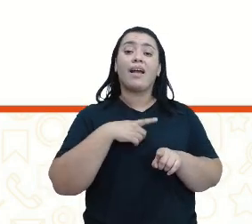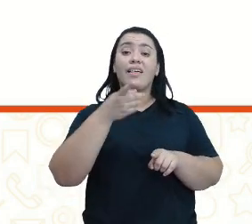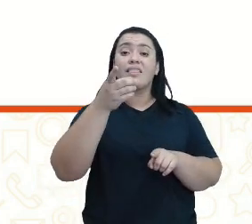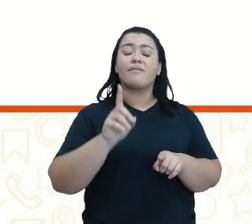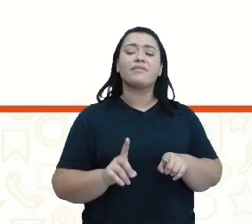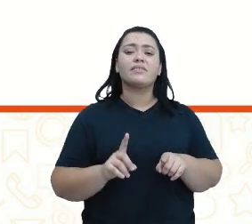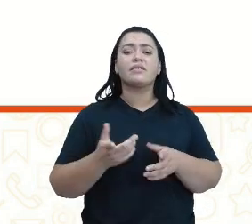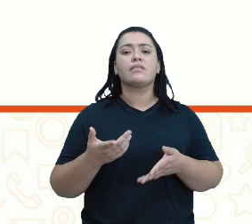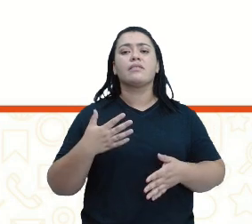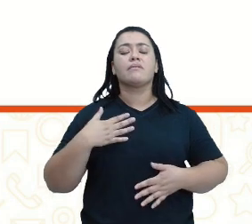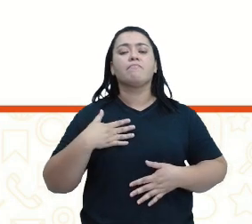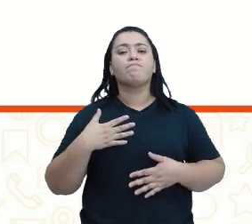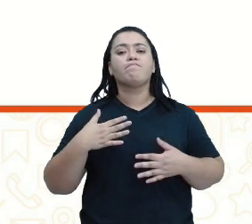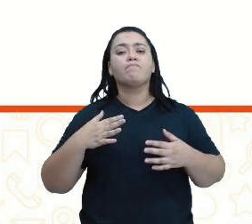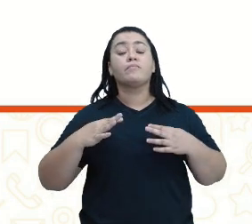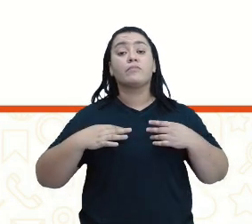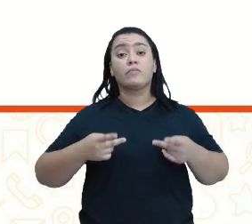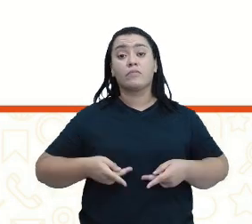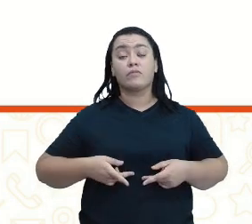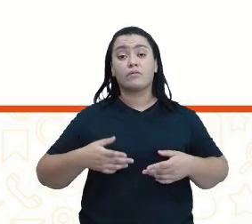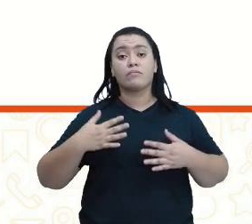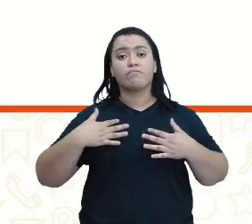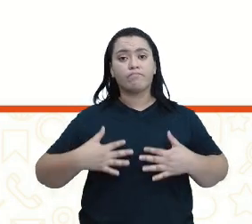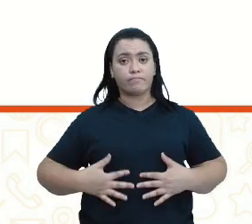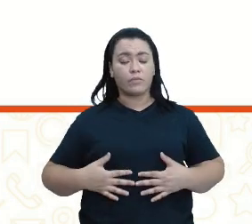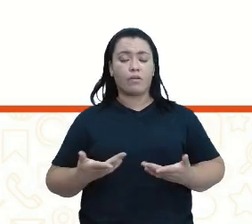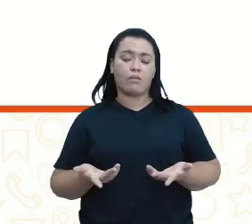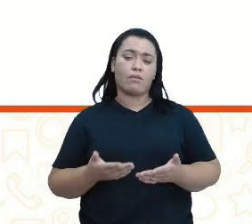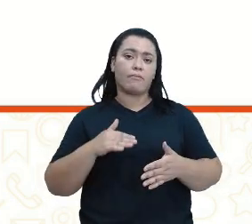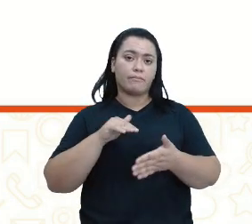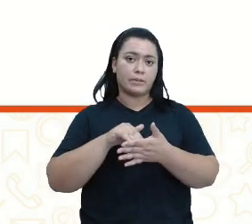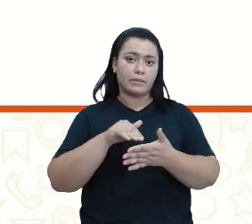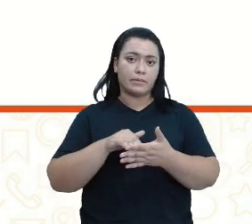deficiência física ou dificuldades físicas.